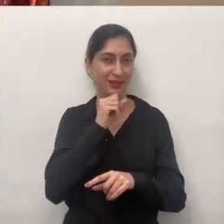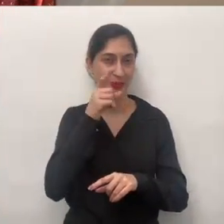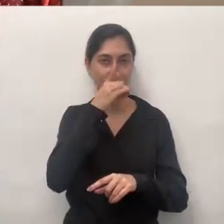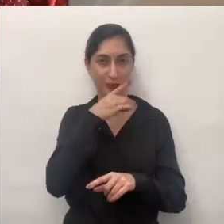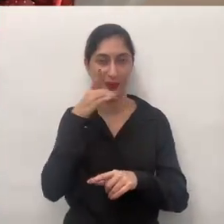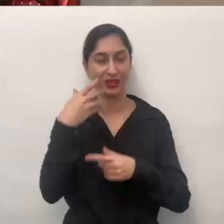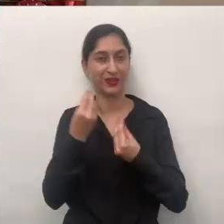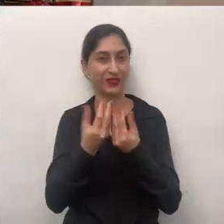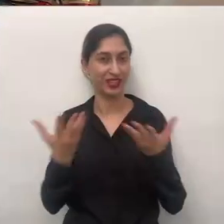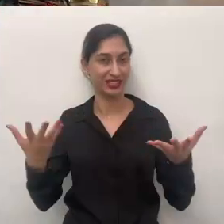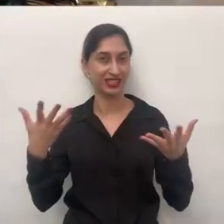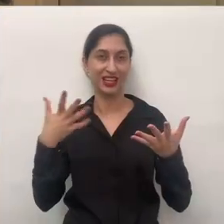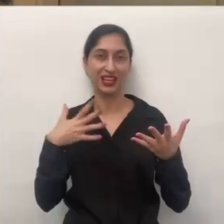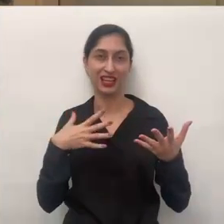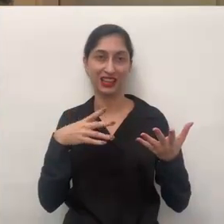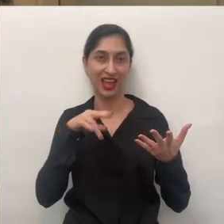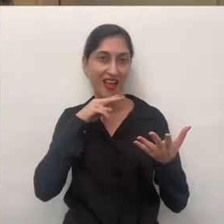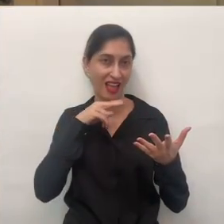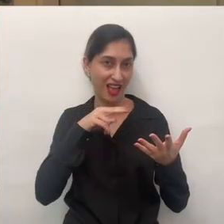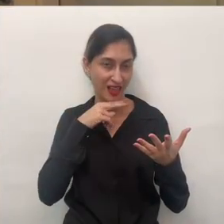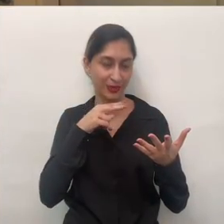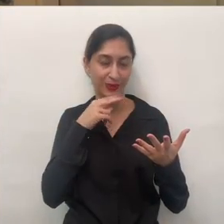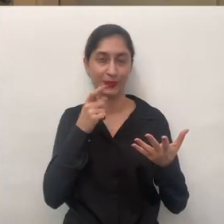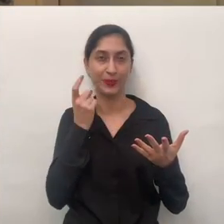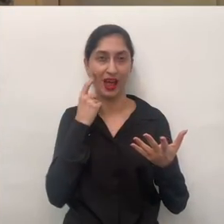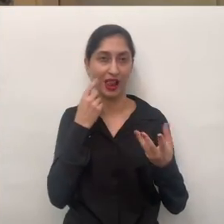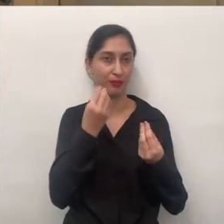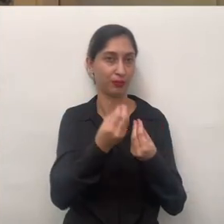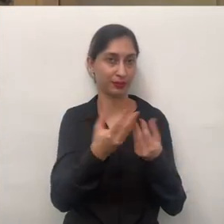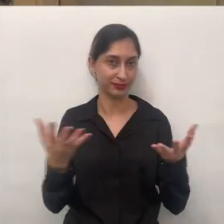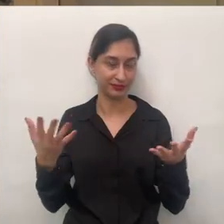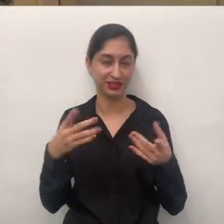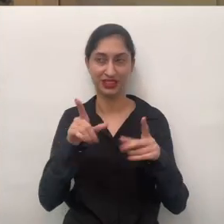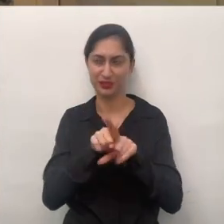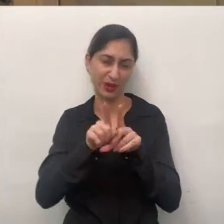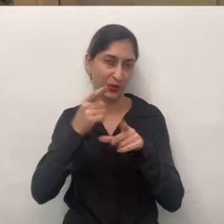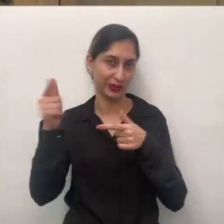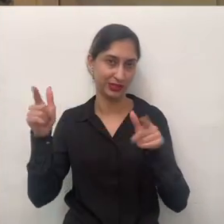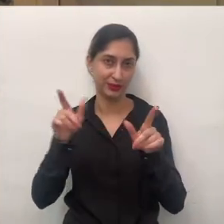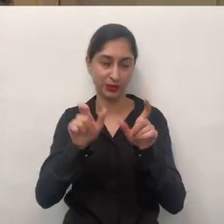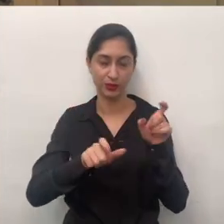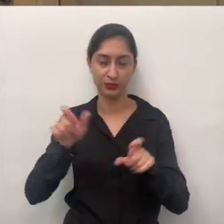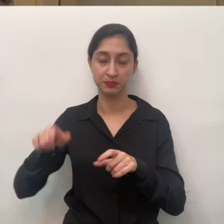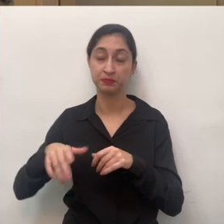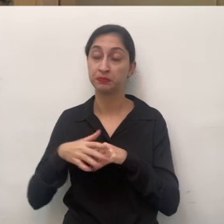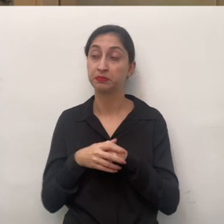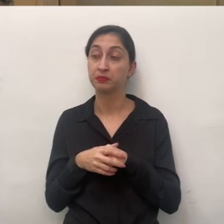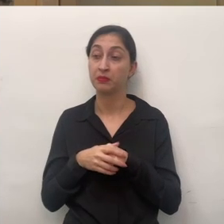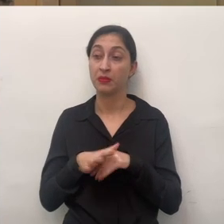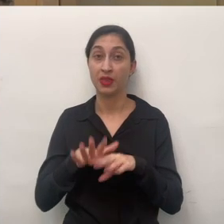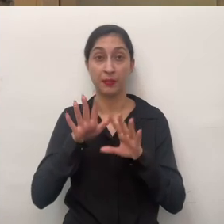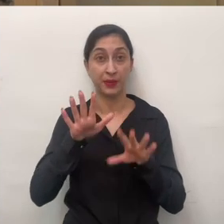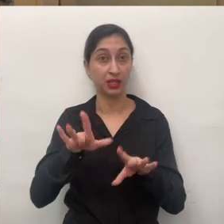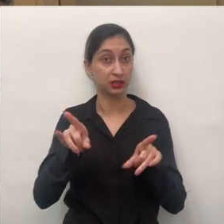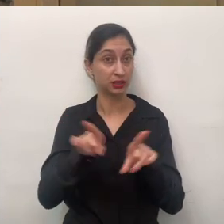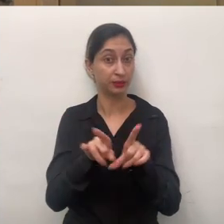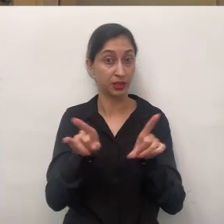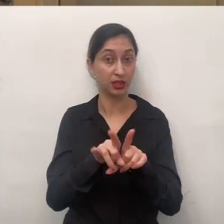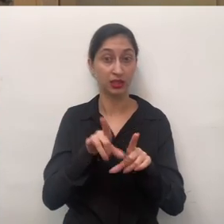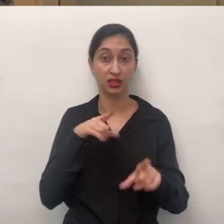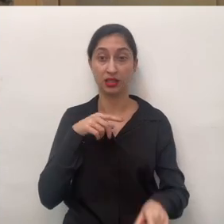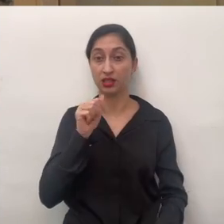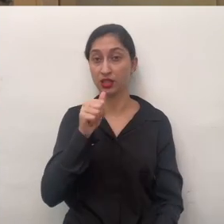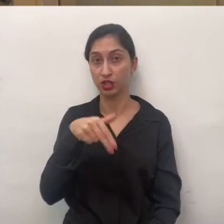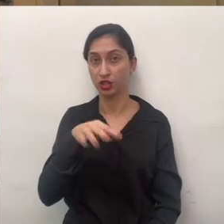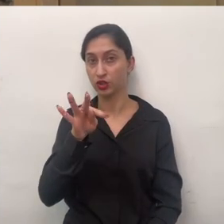nos finais de semana para os seus netos, enfim, para quem estava. E ela também, esses são os dois objetos do Antônio